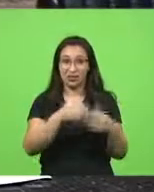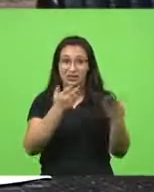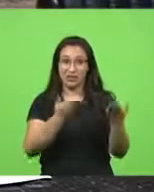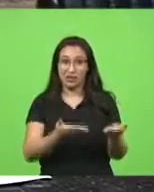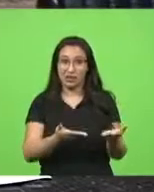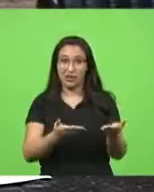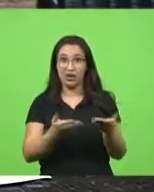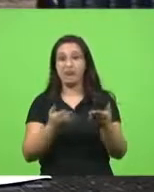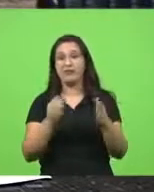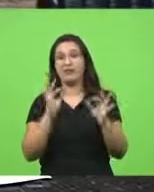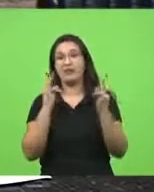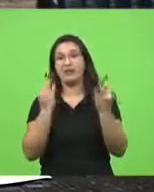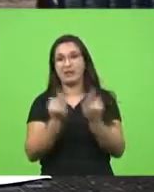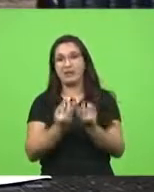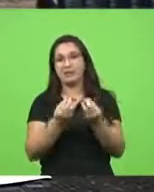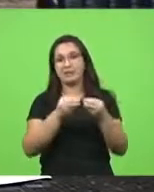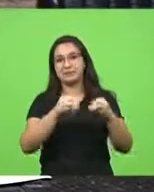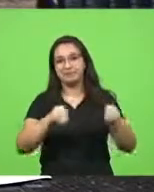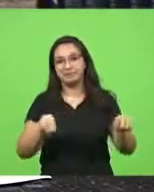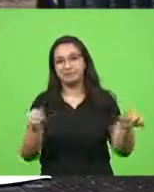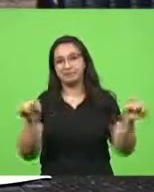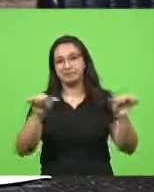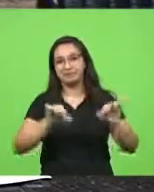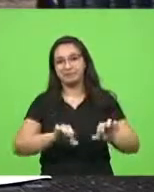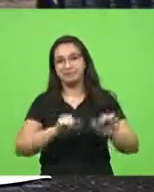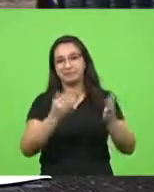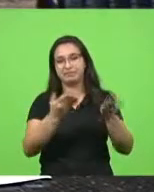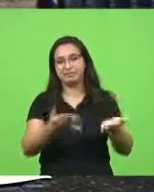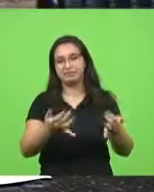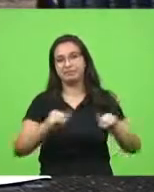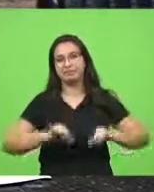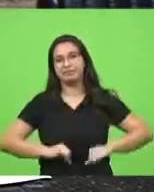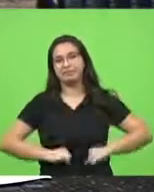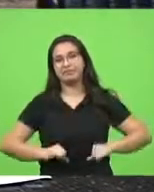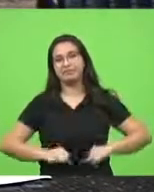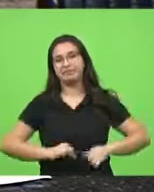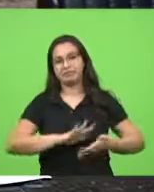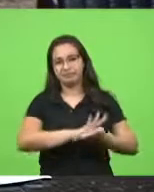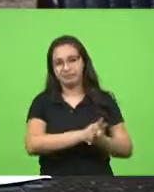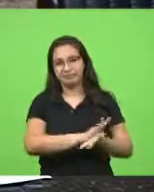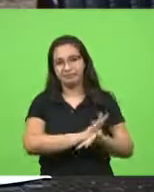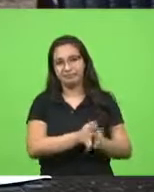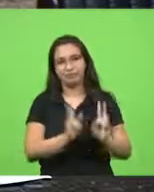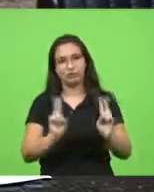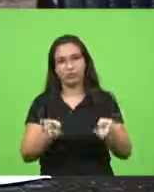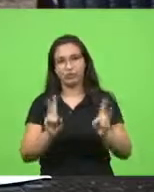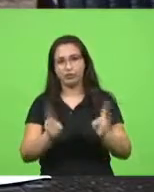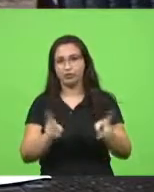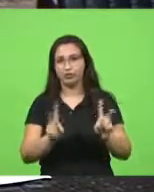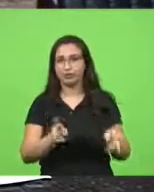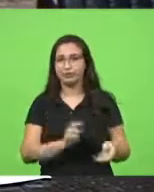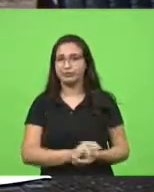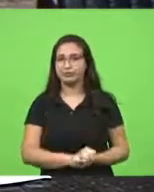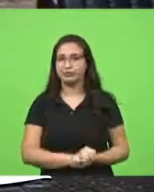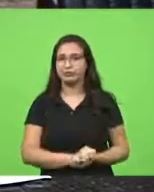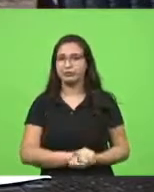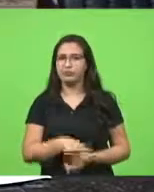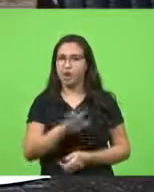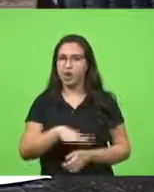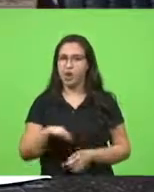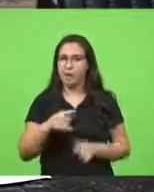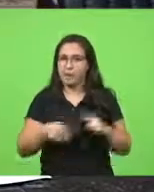desabrigadas. Elas estão à mercê desse tipo de assédio. Nós não podemos proibi-las de